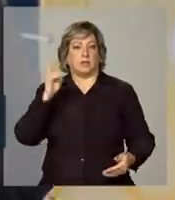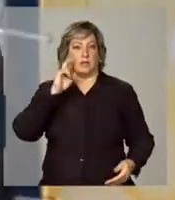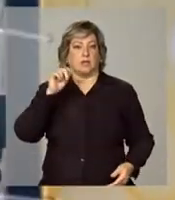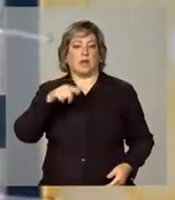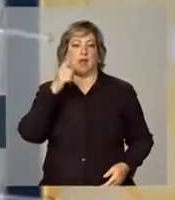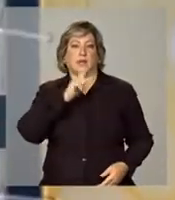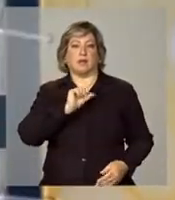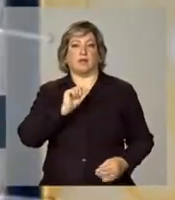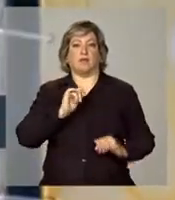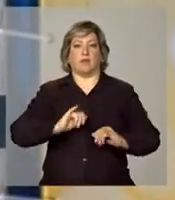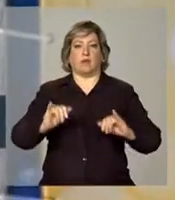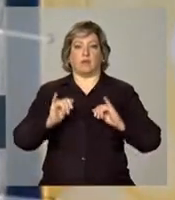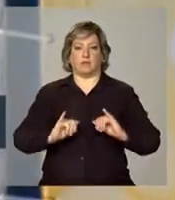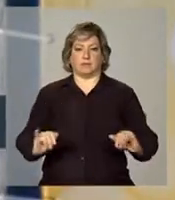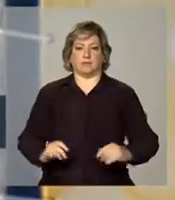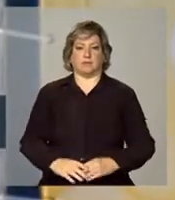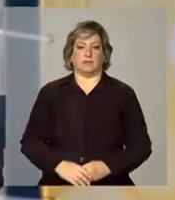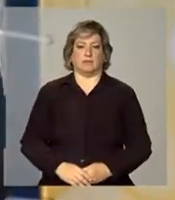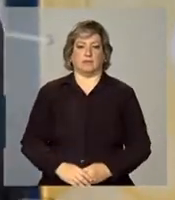informação.